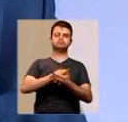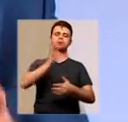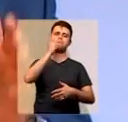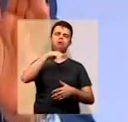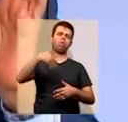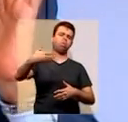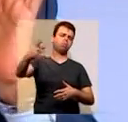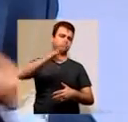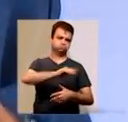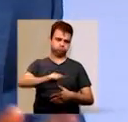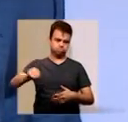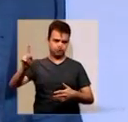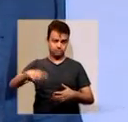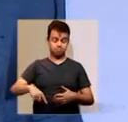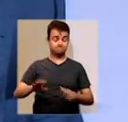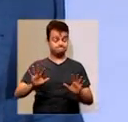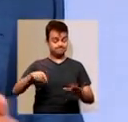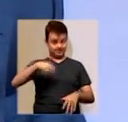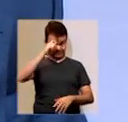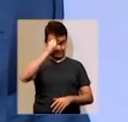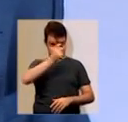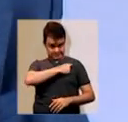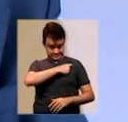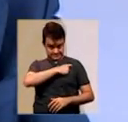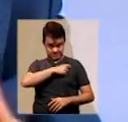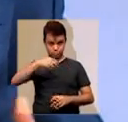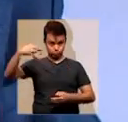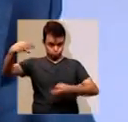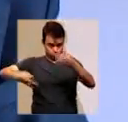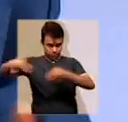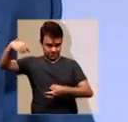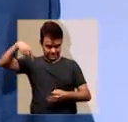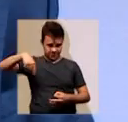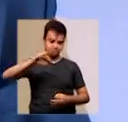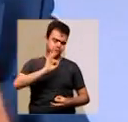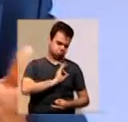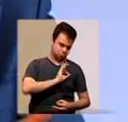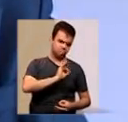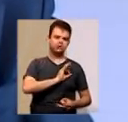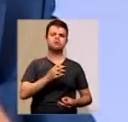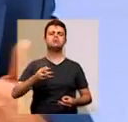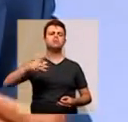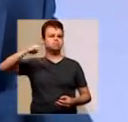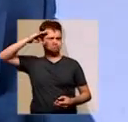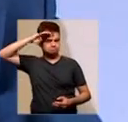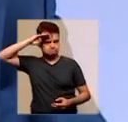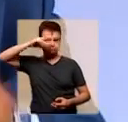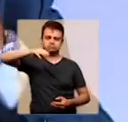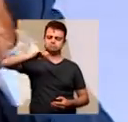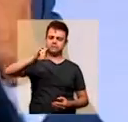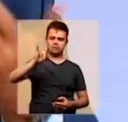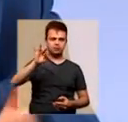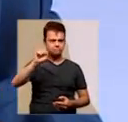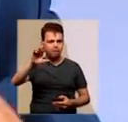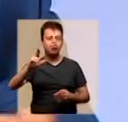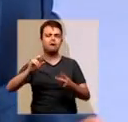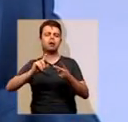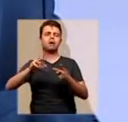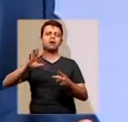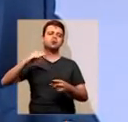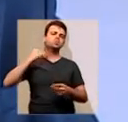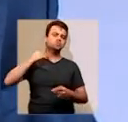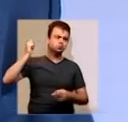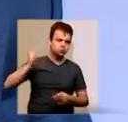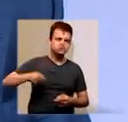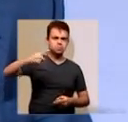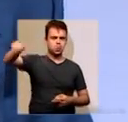repito, aqui, principalmente em Rio Preto, a justiça, de um modo geral, quando eu digo a justiça, a polícia civil, a militar, promotores,